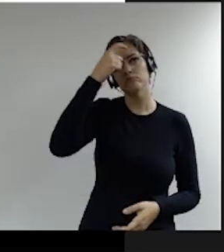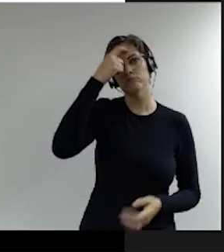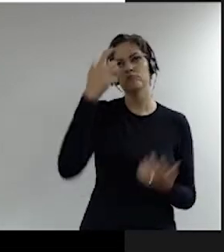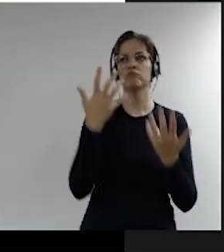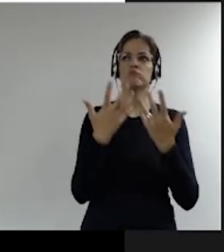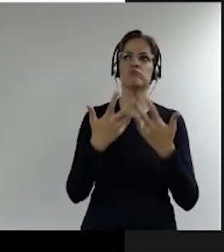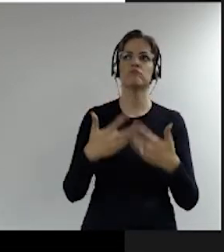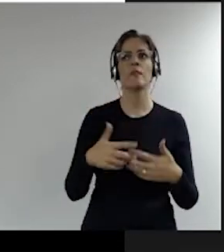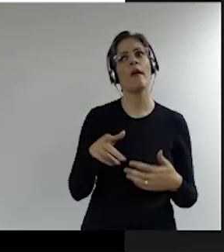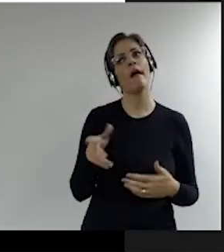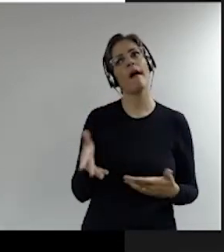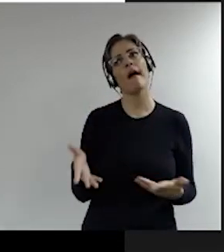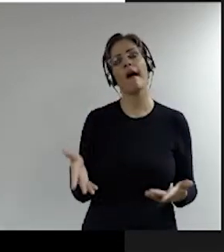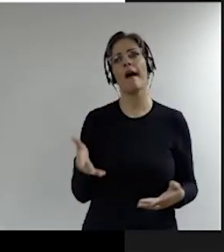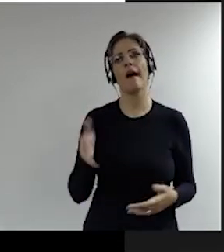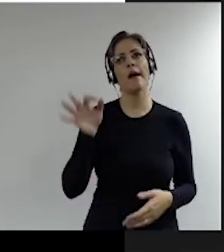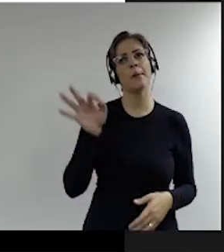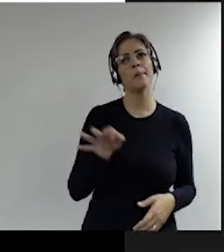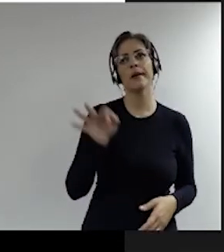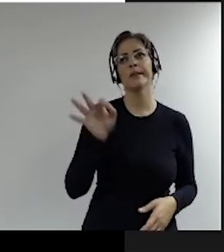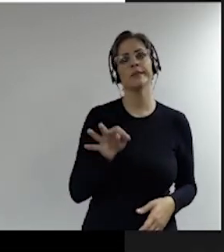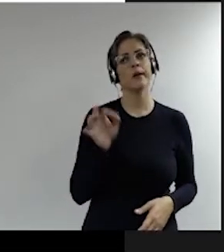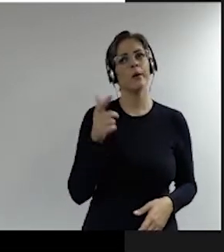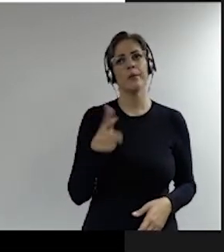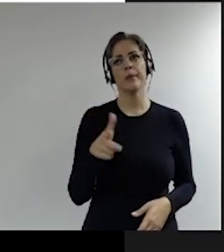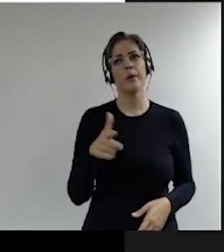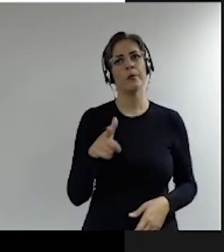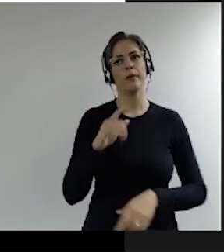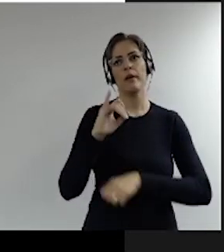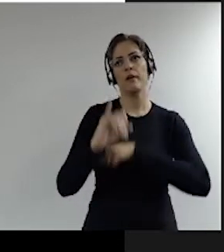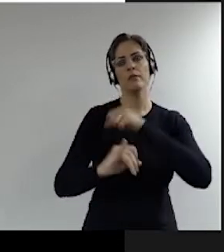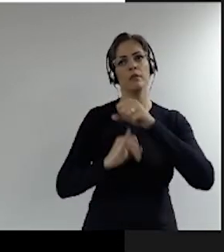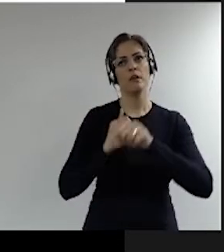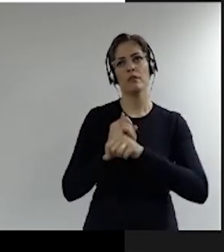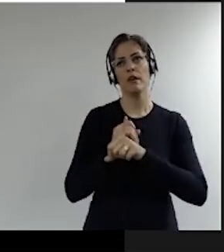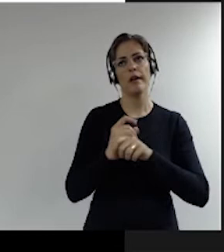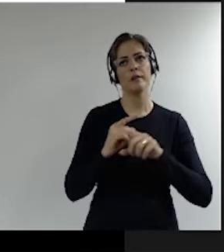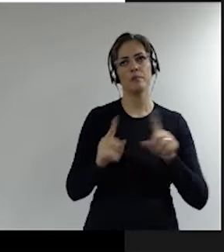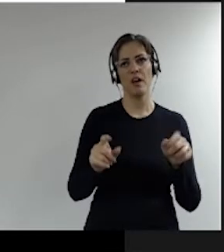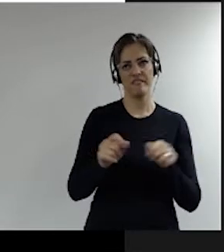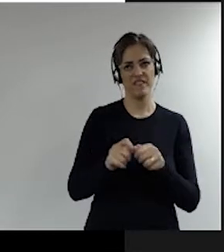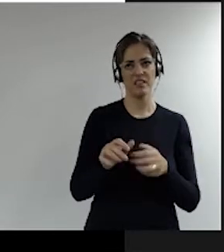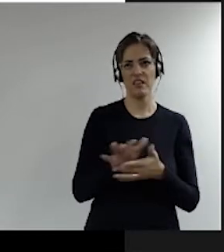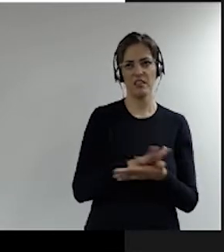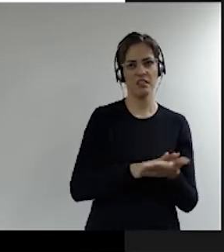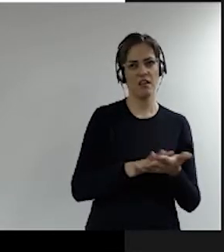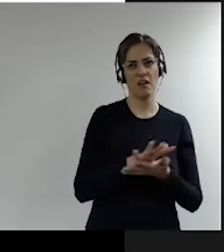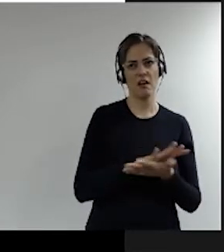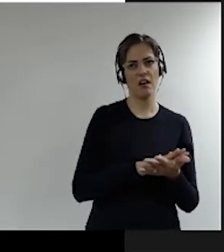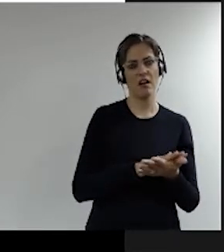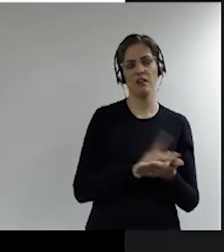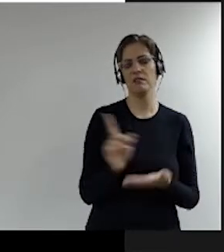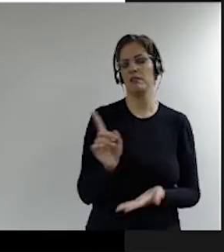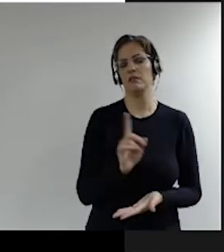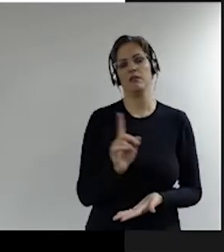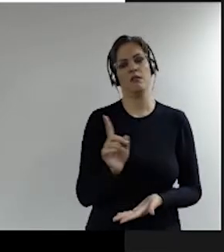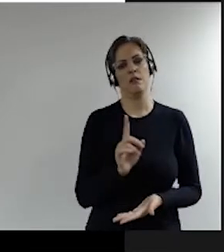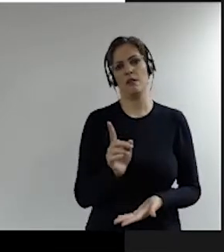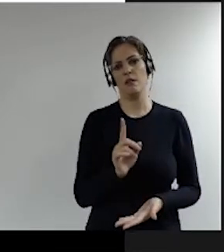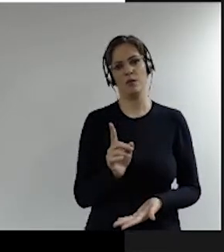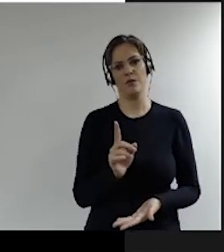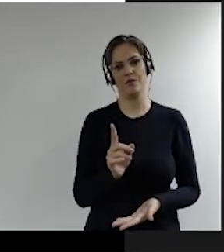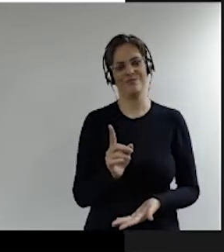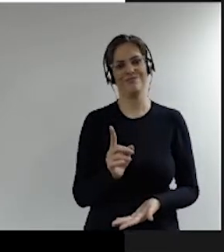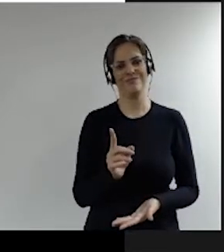parcela não tem acesso à conectividade, não vamos fazer nada pela internet, não foi